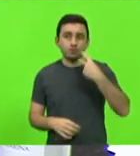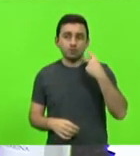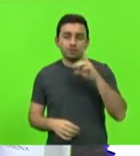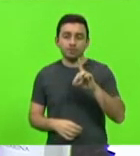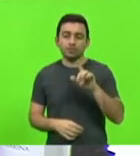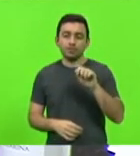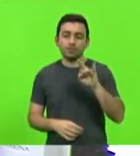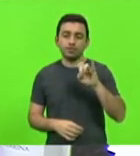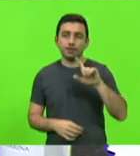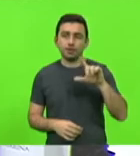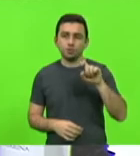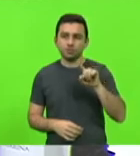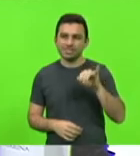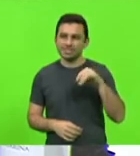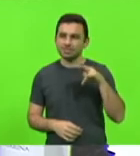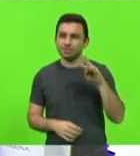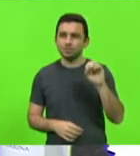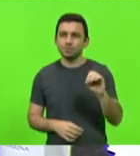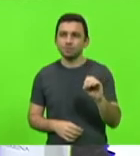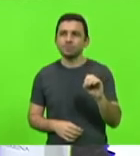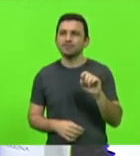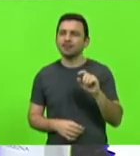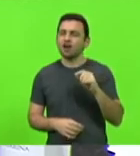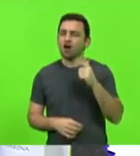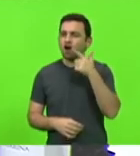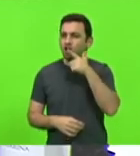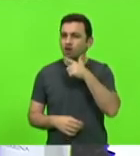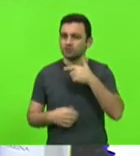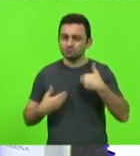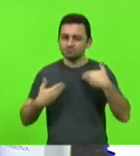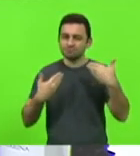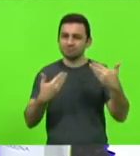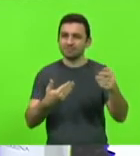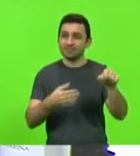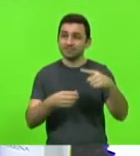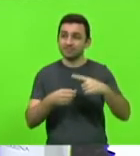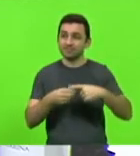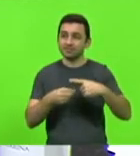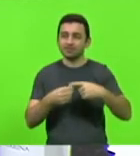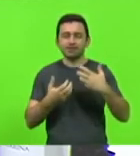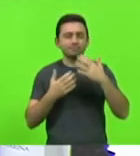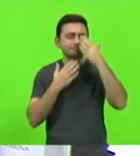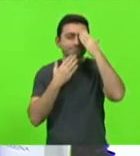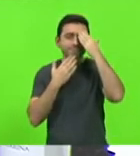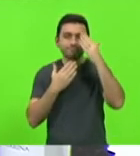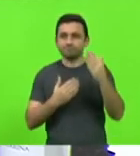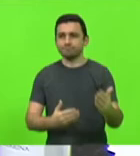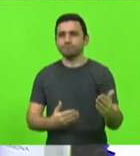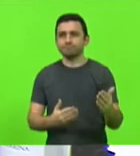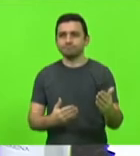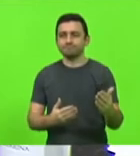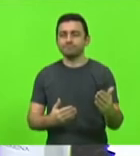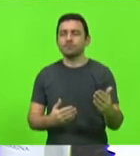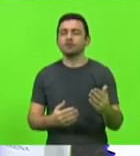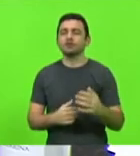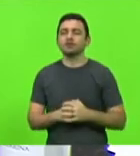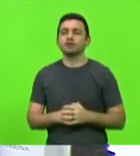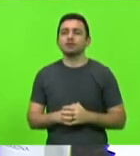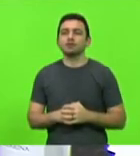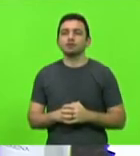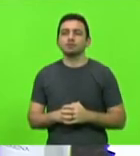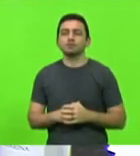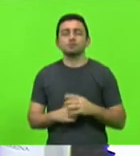Danielzinho, fomos ontem recebidos na cidade e queremos aqui agradecer a acolhida e